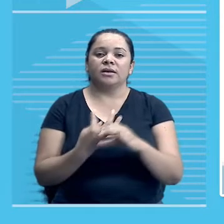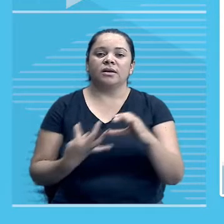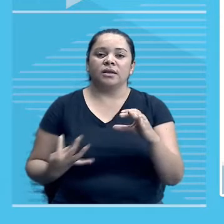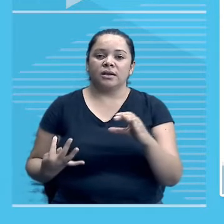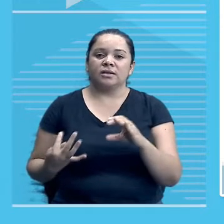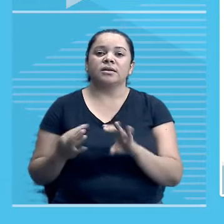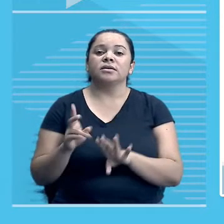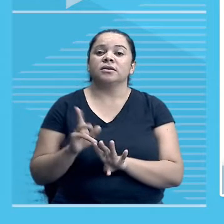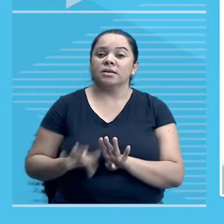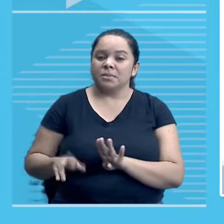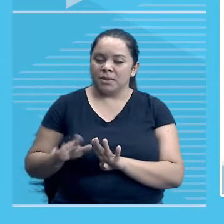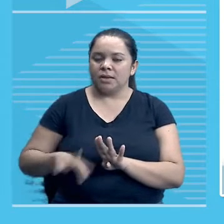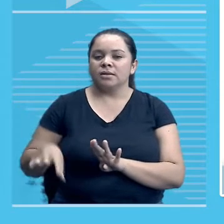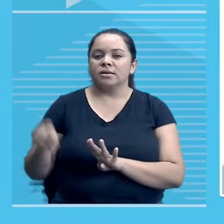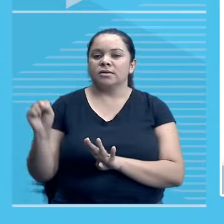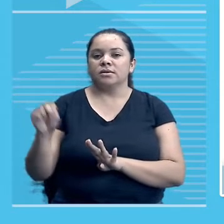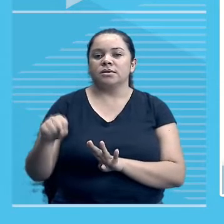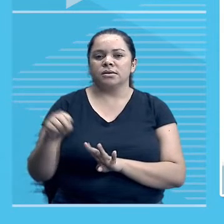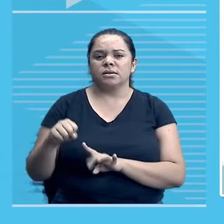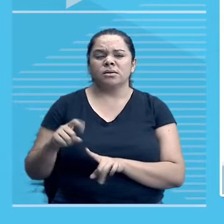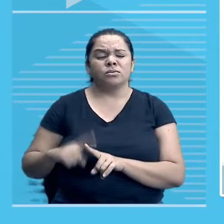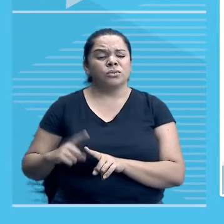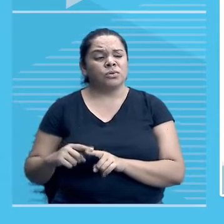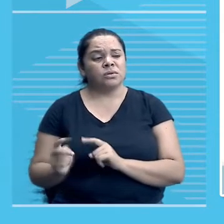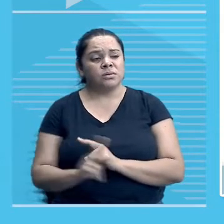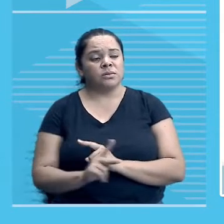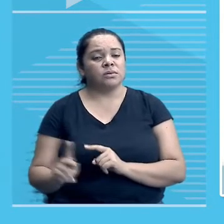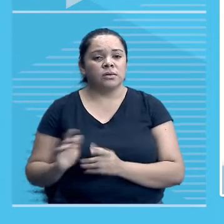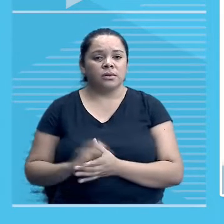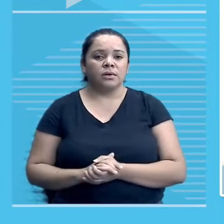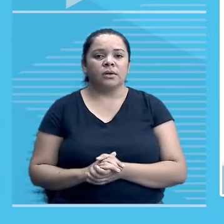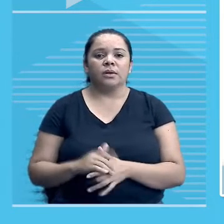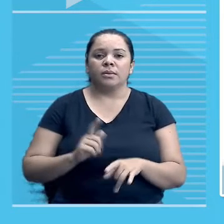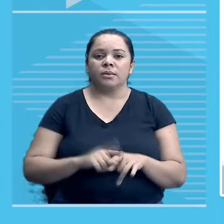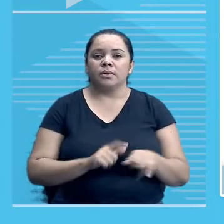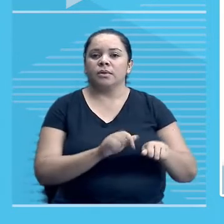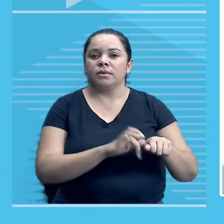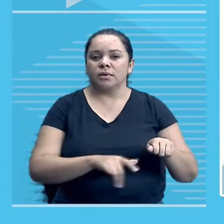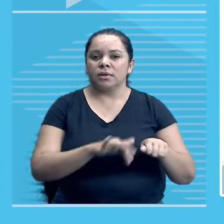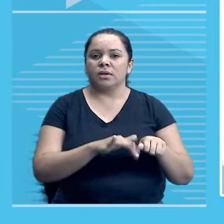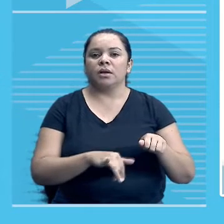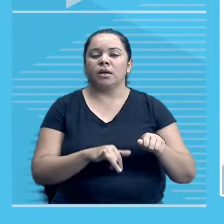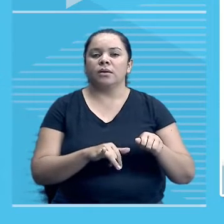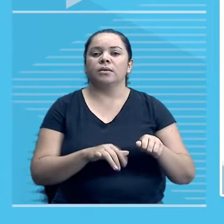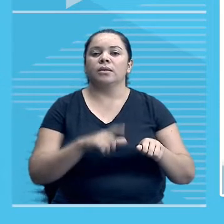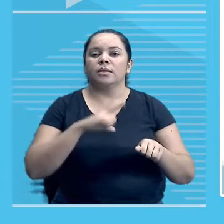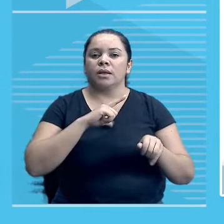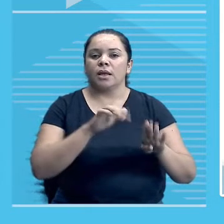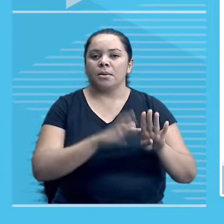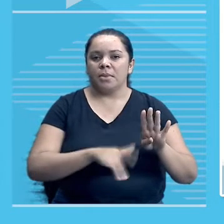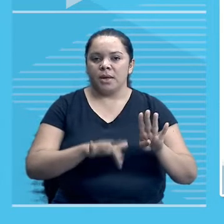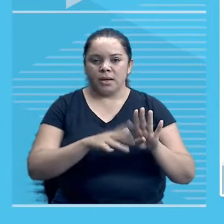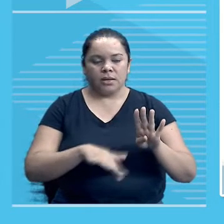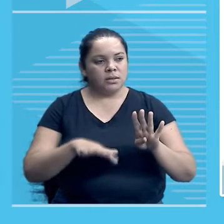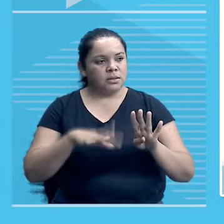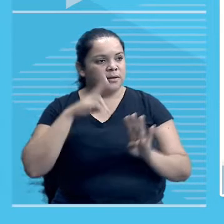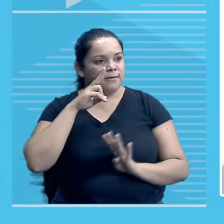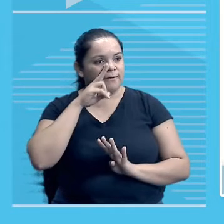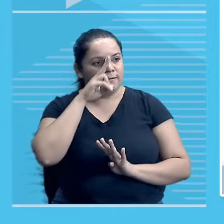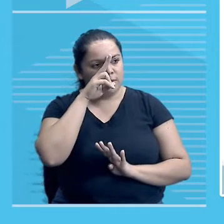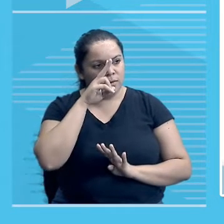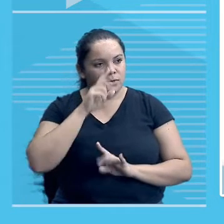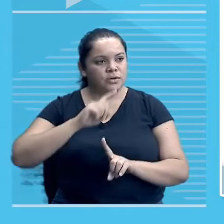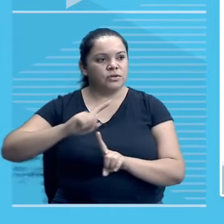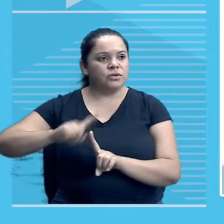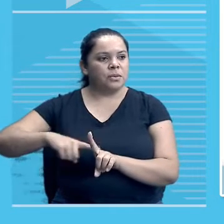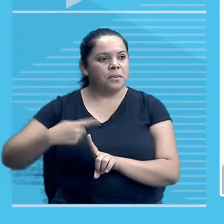quê, professor? Porque esse sal vem de uma base forte, que é a soda cáustica, mais um ácido fraco,